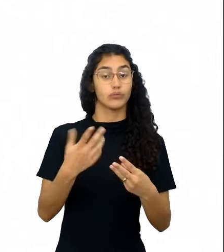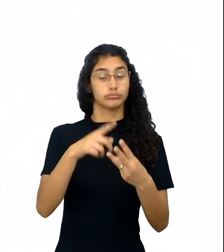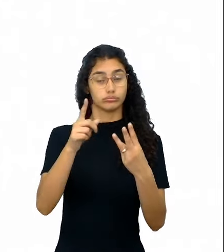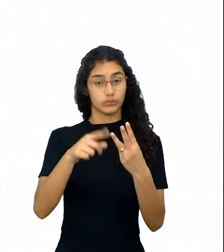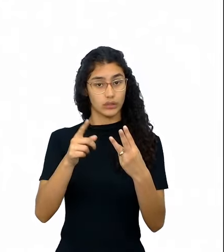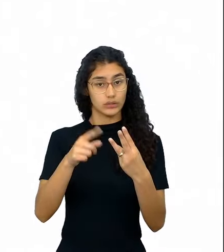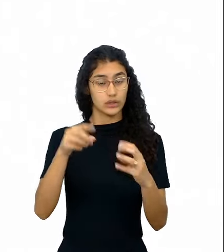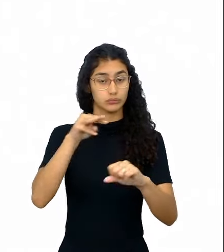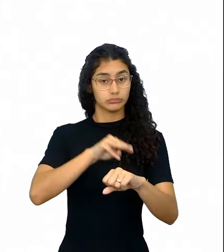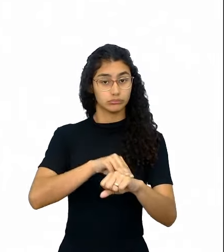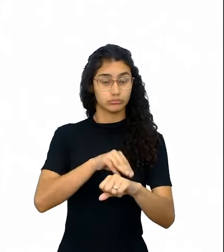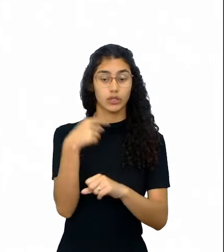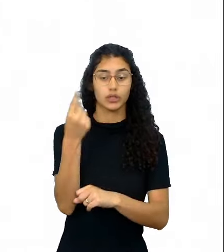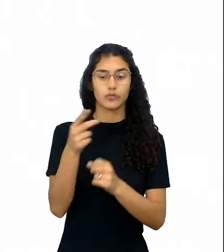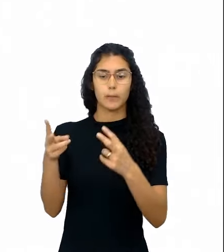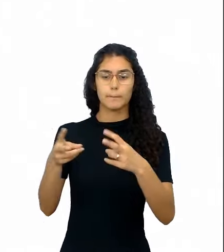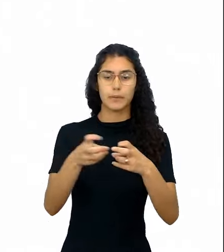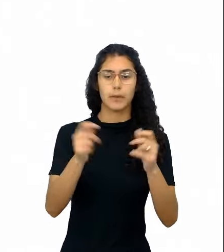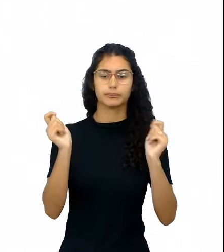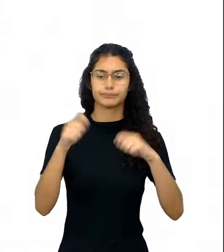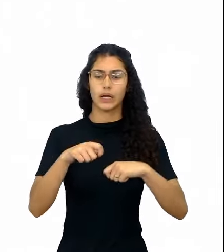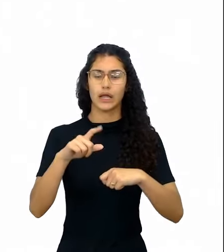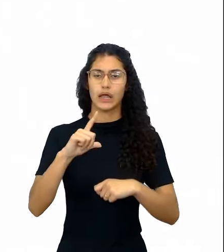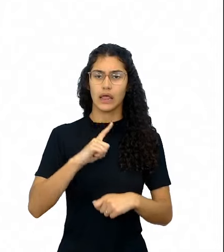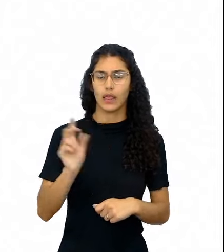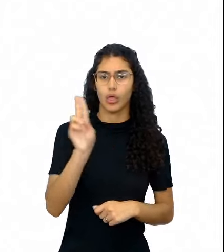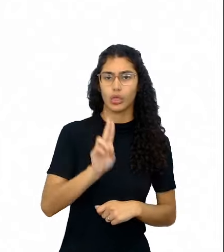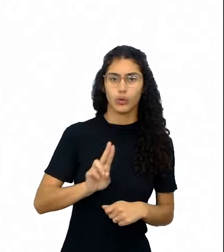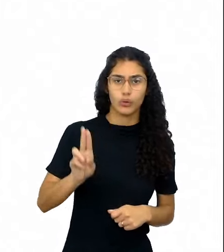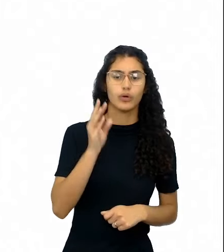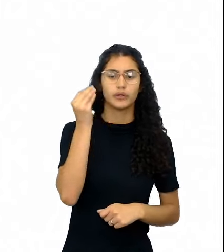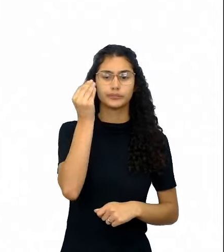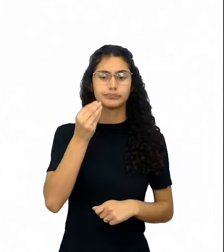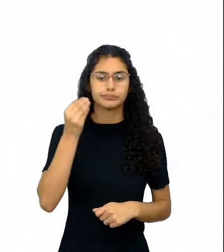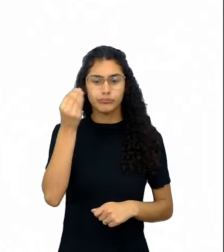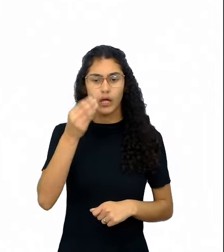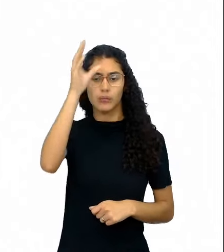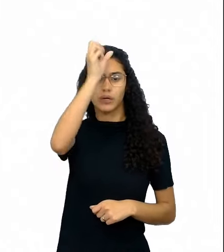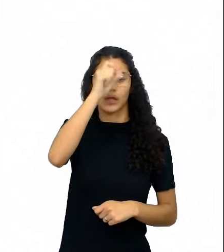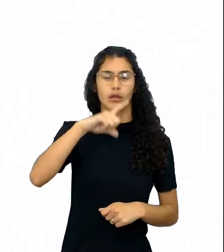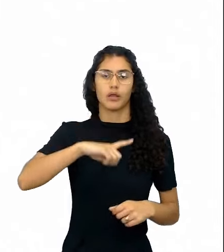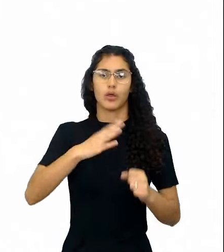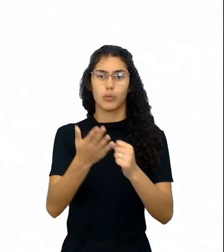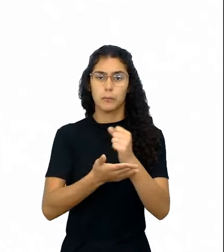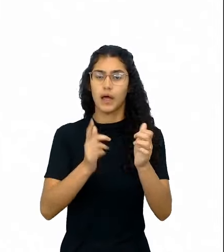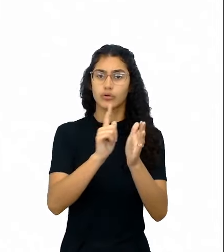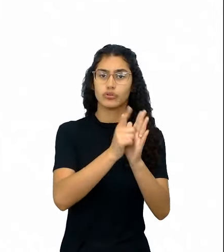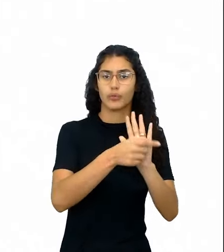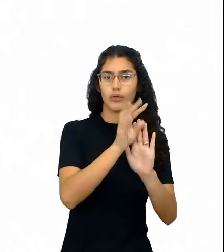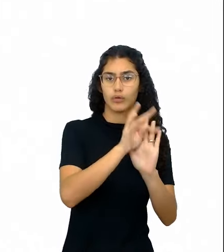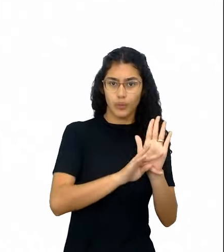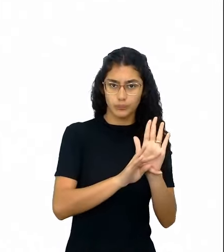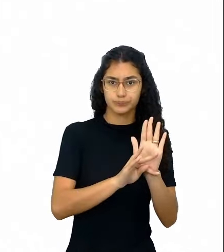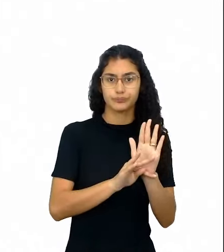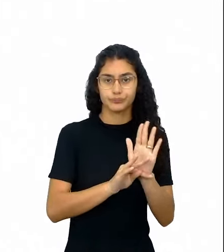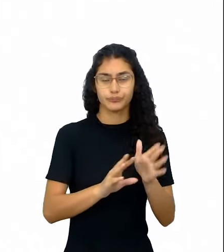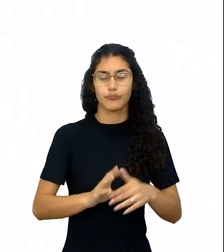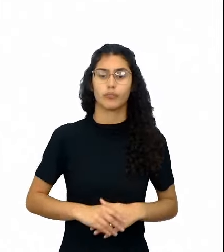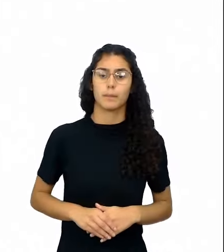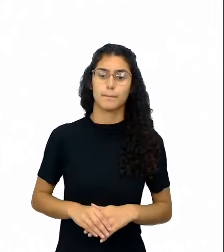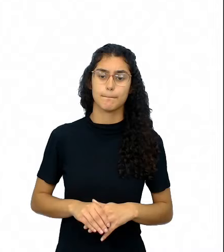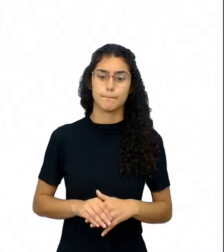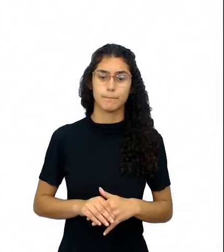terceiro momento, nós vamos analisar as possibilidades de uso das experiências de aprendizagens com base nos gêneros textuais